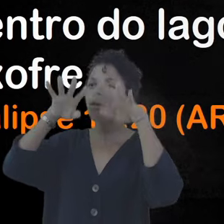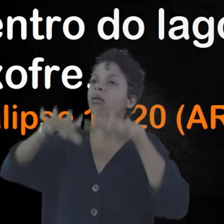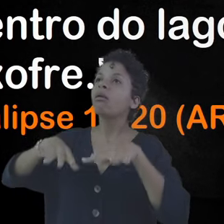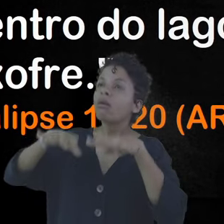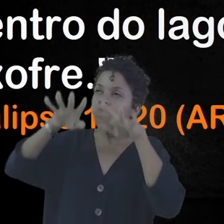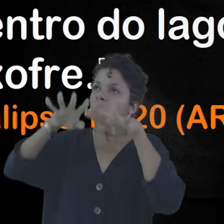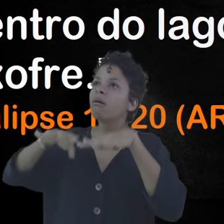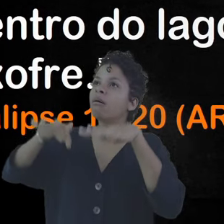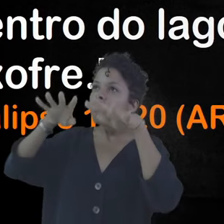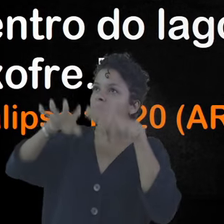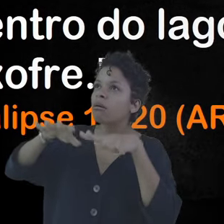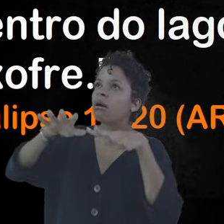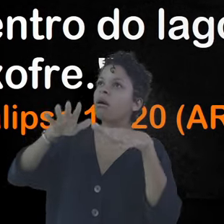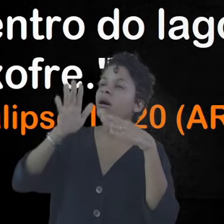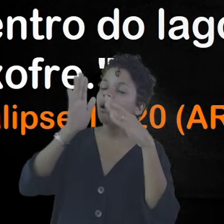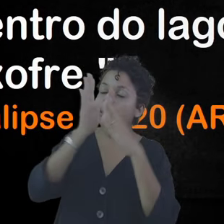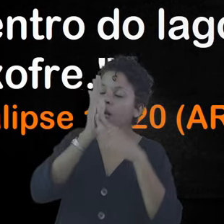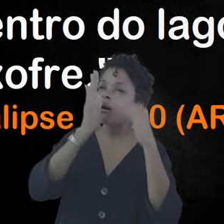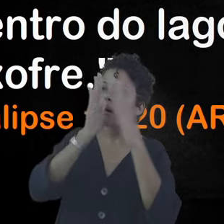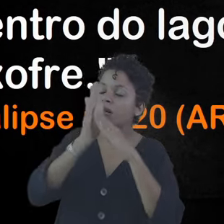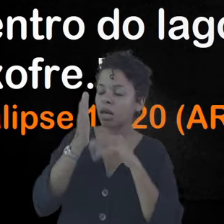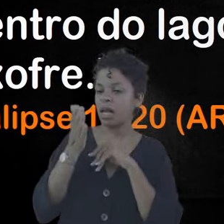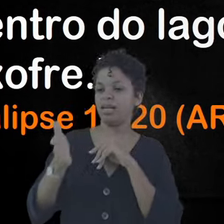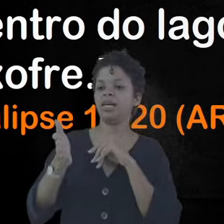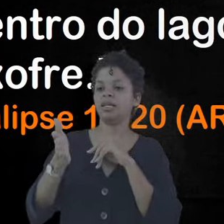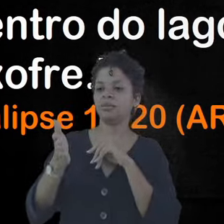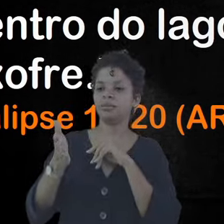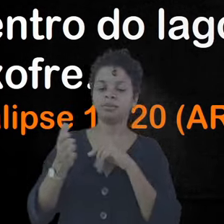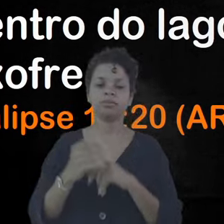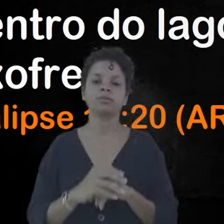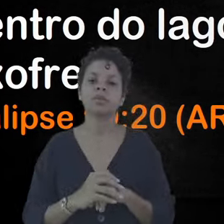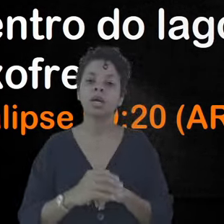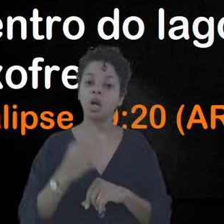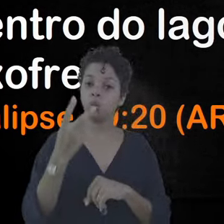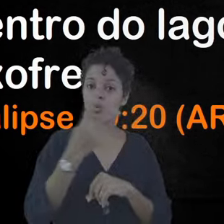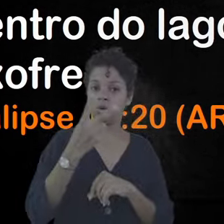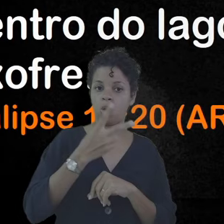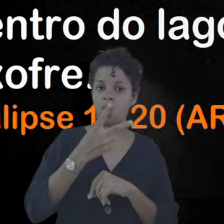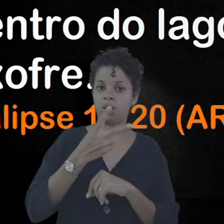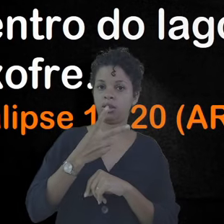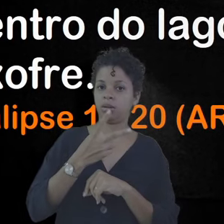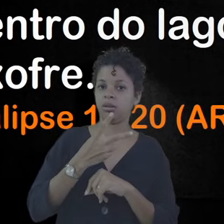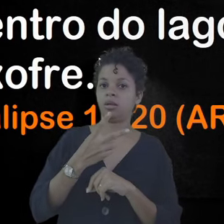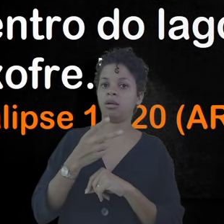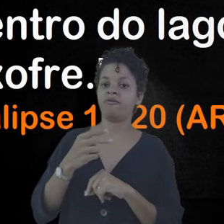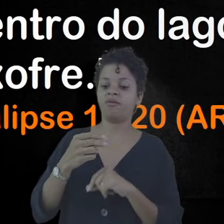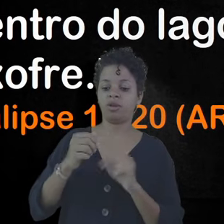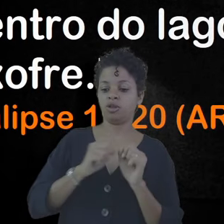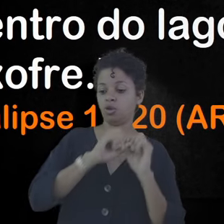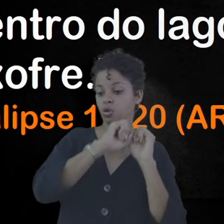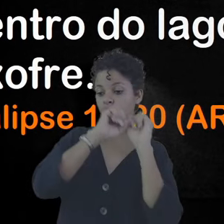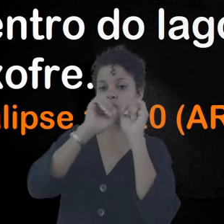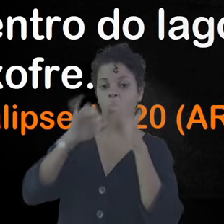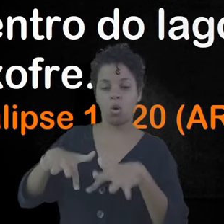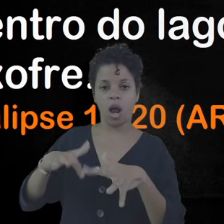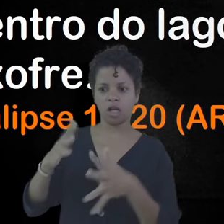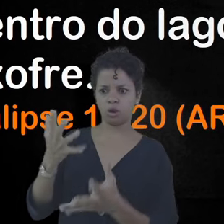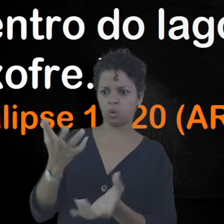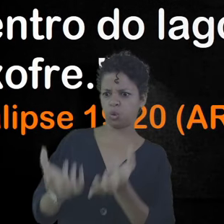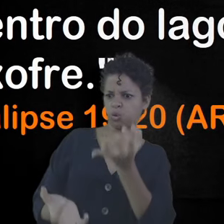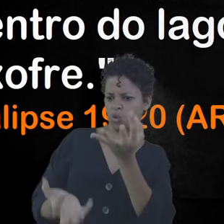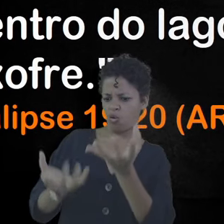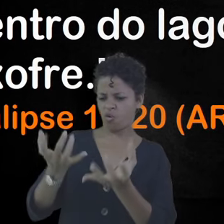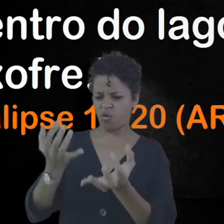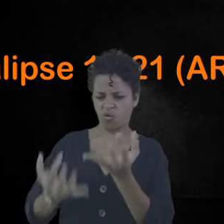sua imagem. E os dois, tanto a besta quanto o falso profeta, foram lançados no lago de fogo e enxofre,